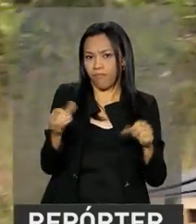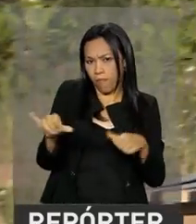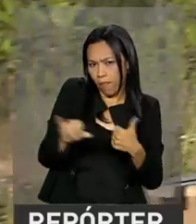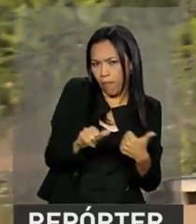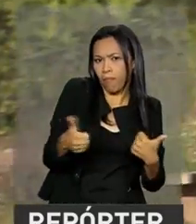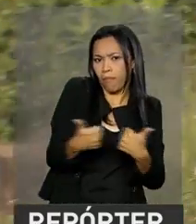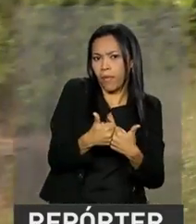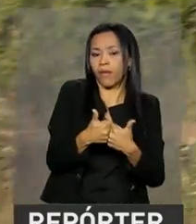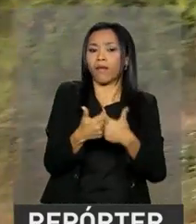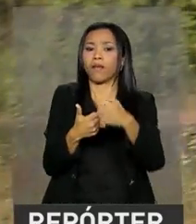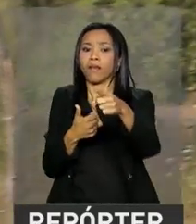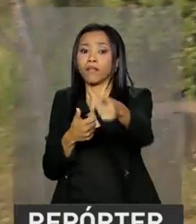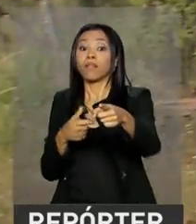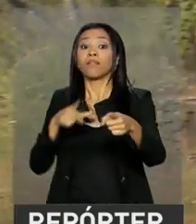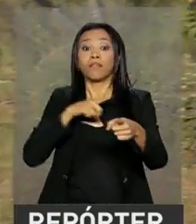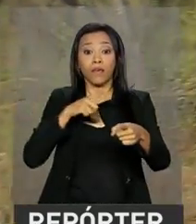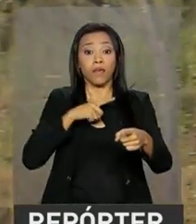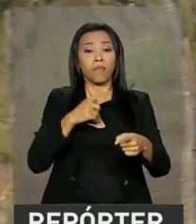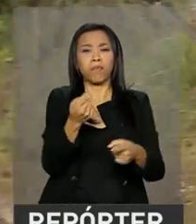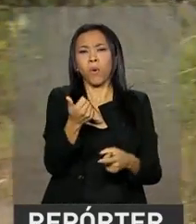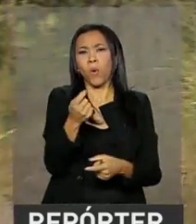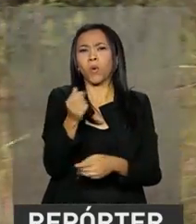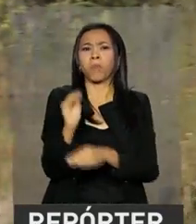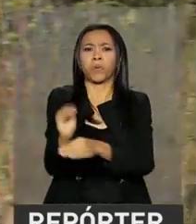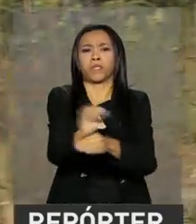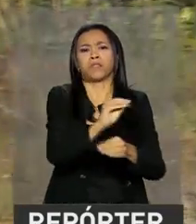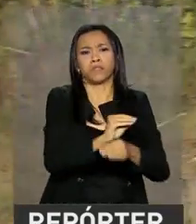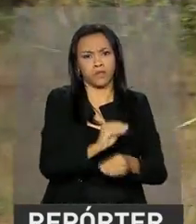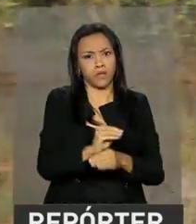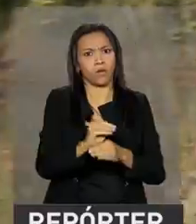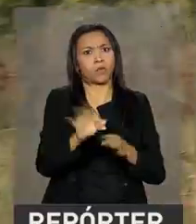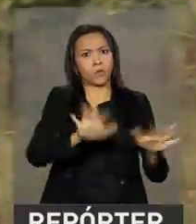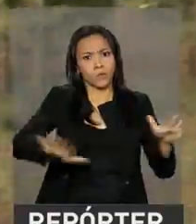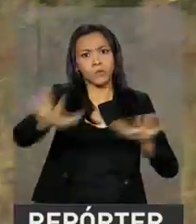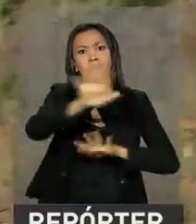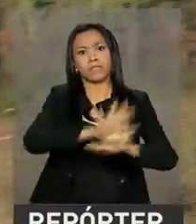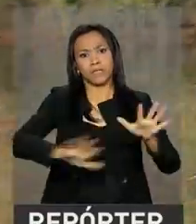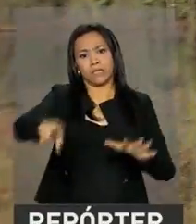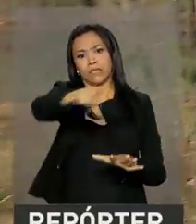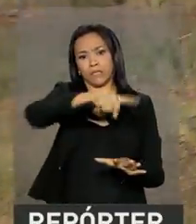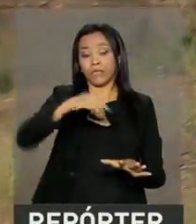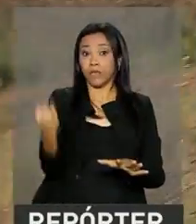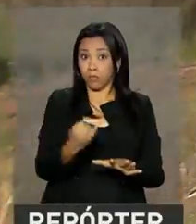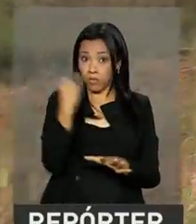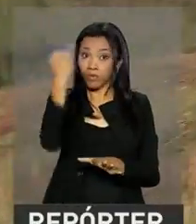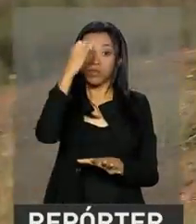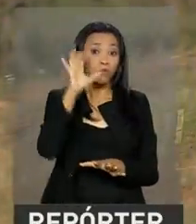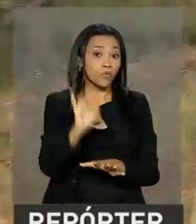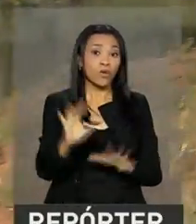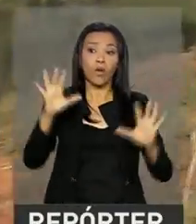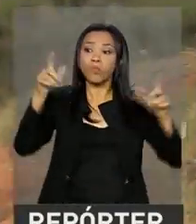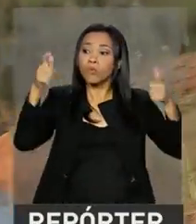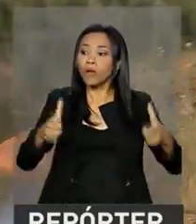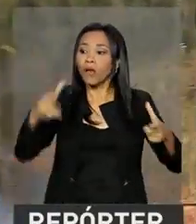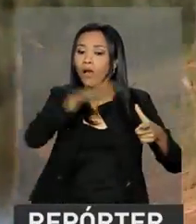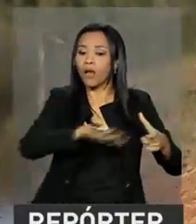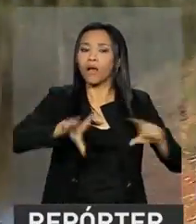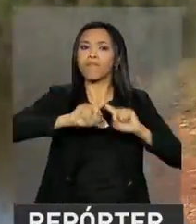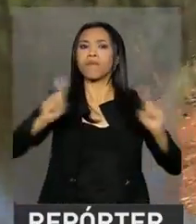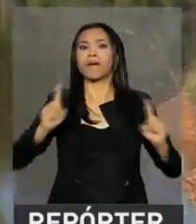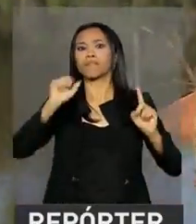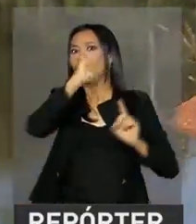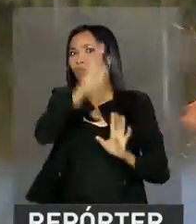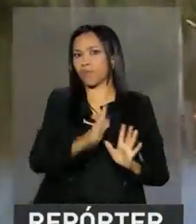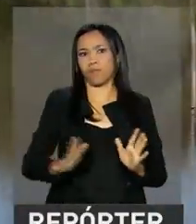serrado brasileiro recebe proteção como esta preservar esse bioma é importante não só para a região mas para todo o